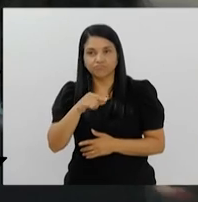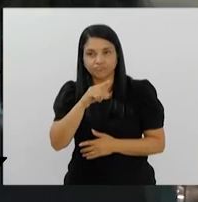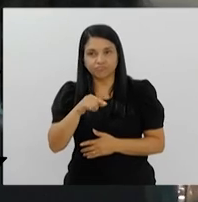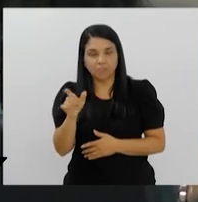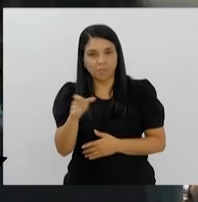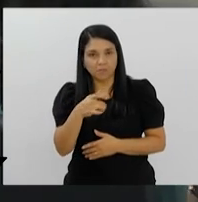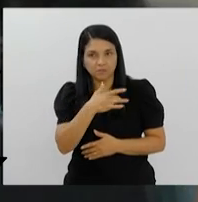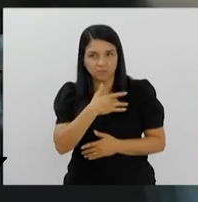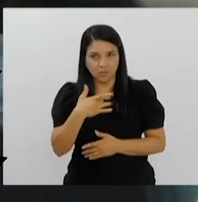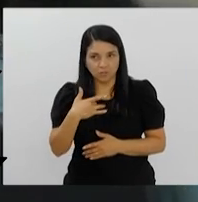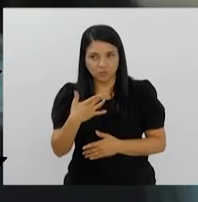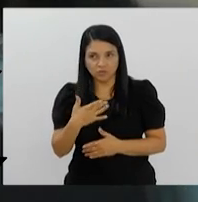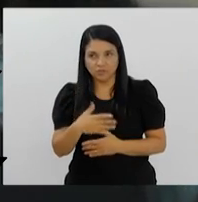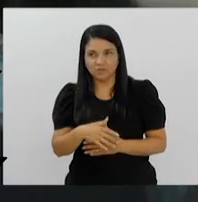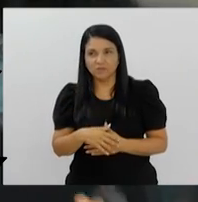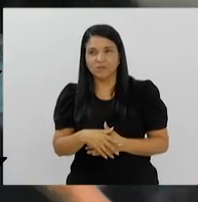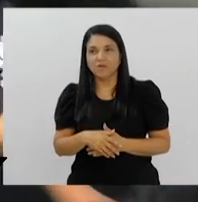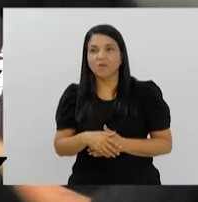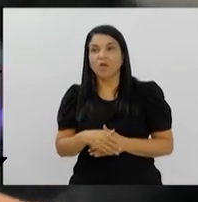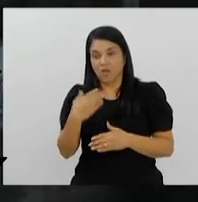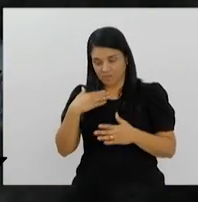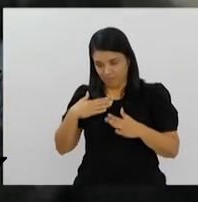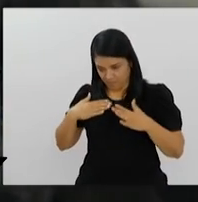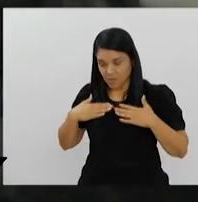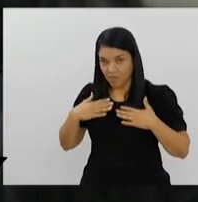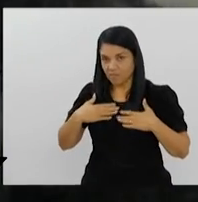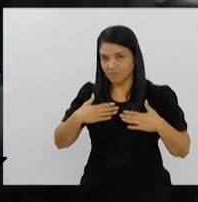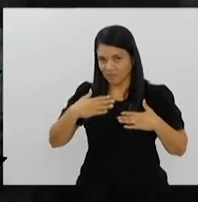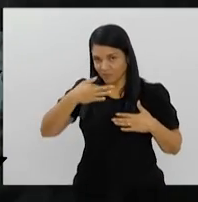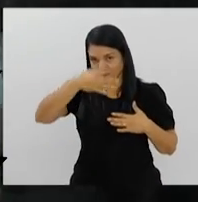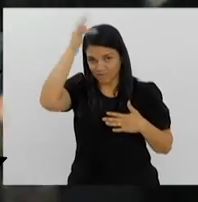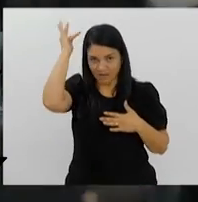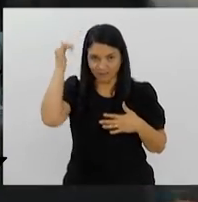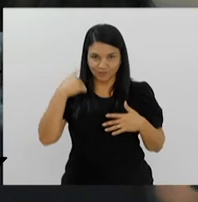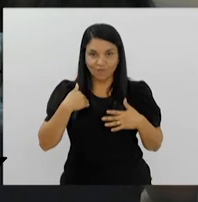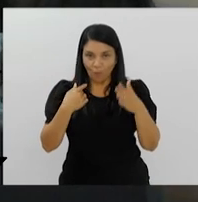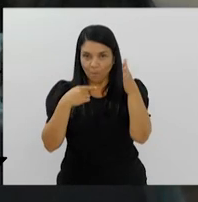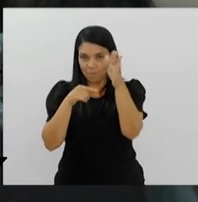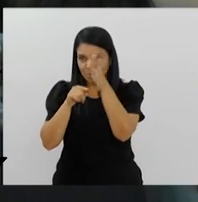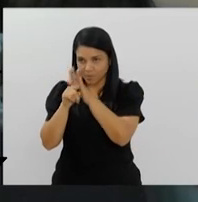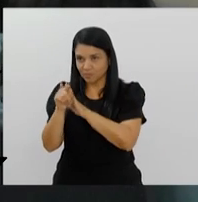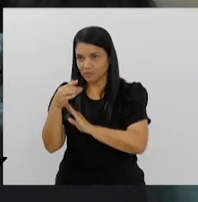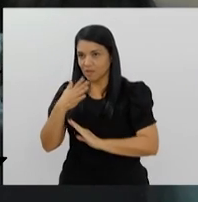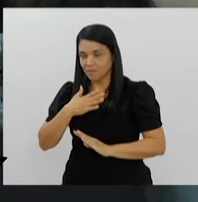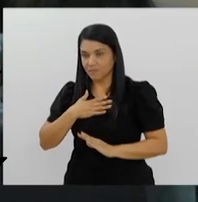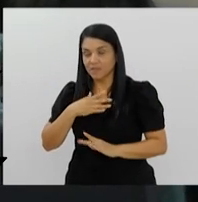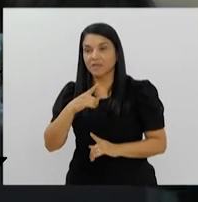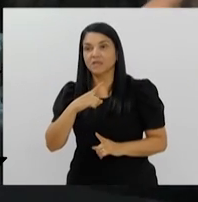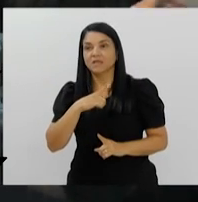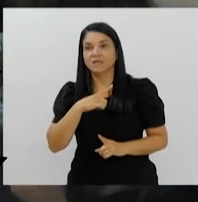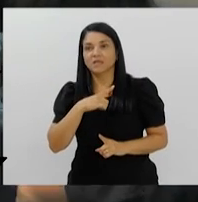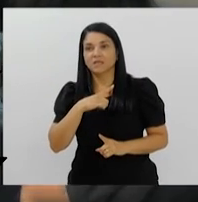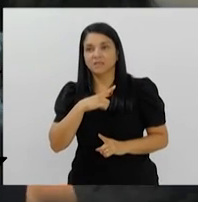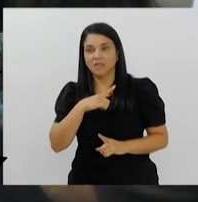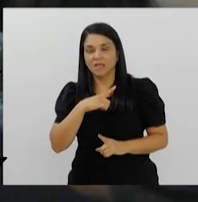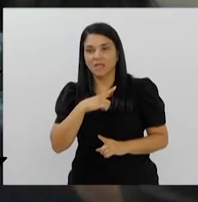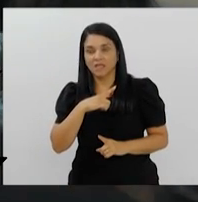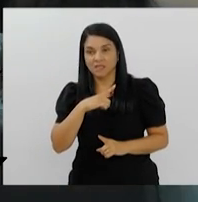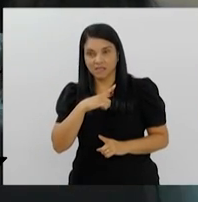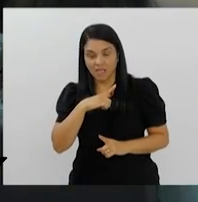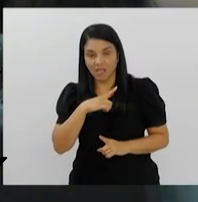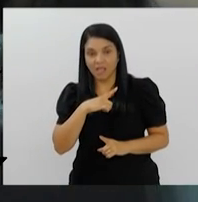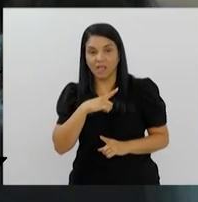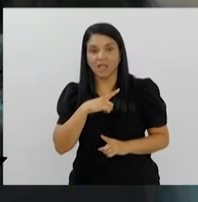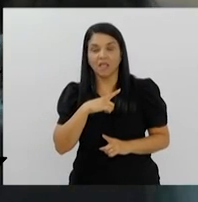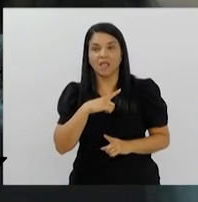assim não teve eu vou perguntar eu deixa eu perguntar agora como presidente da C Cidão Unimed